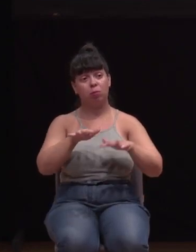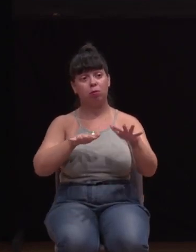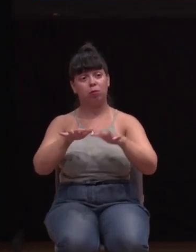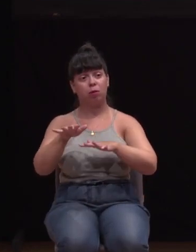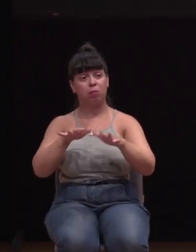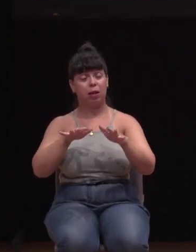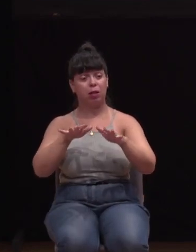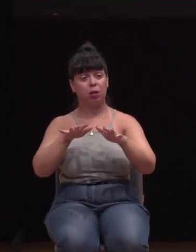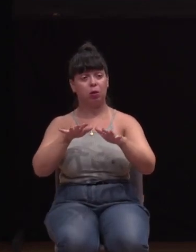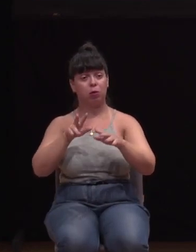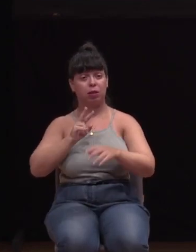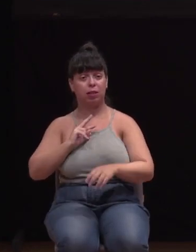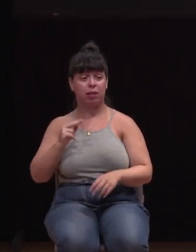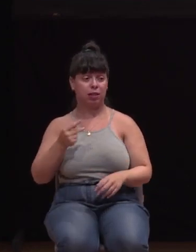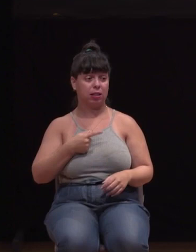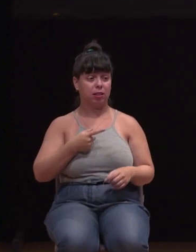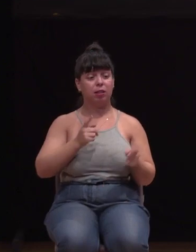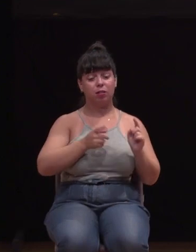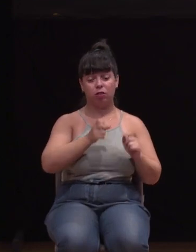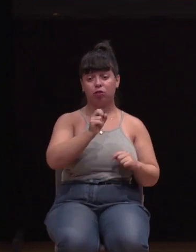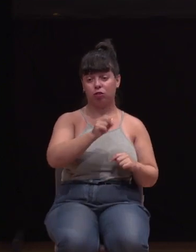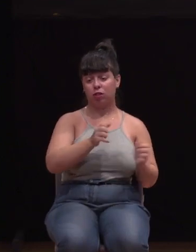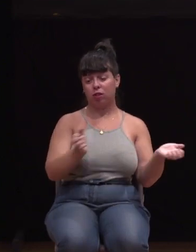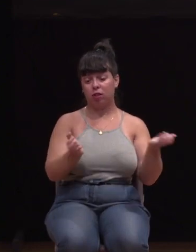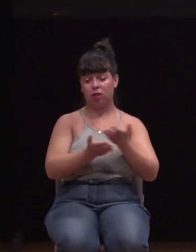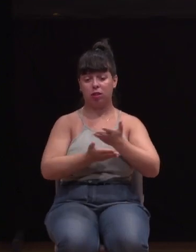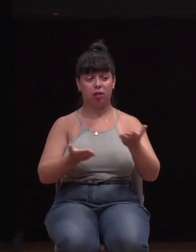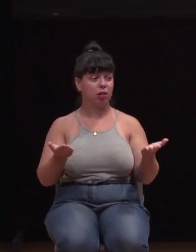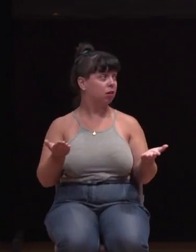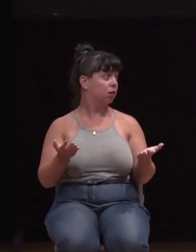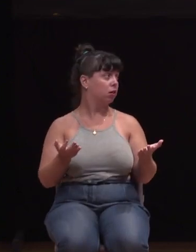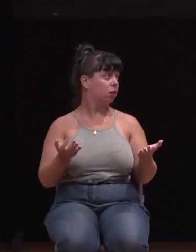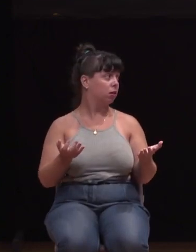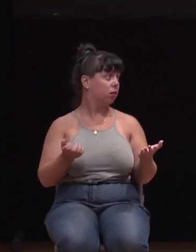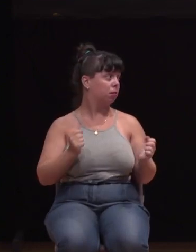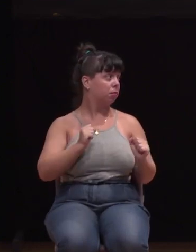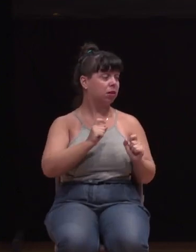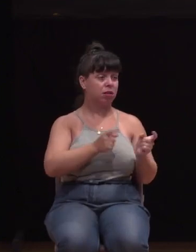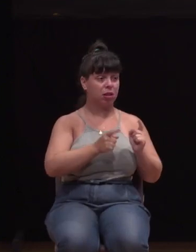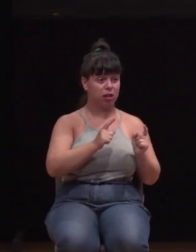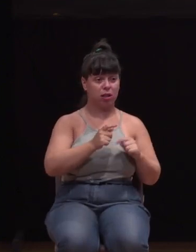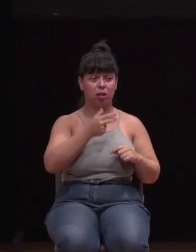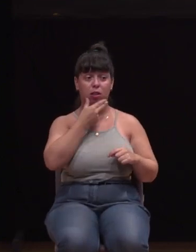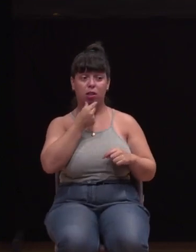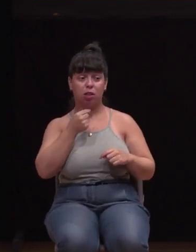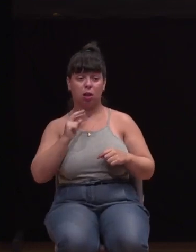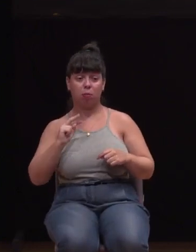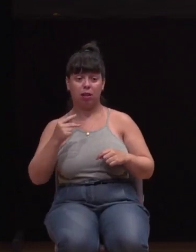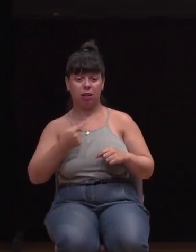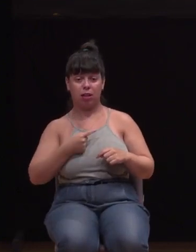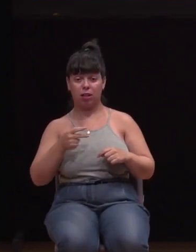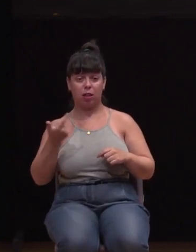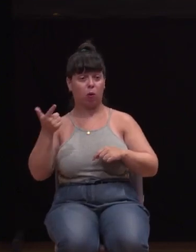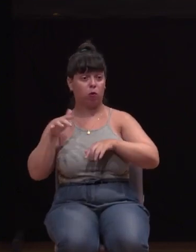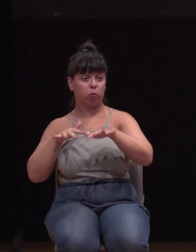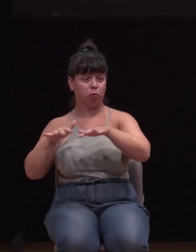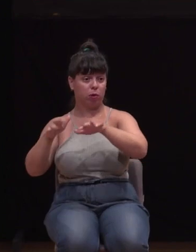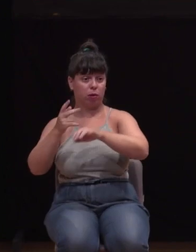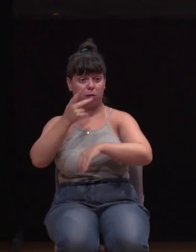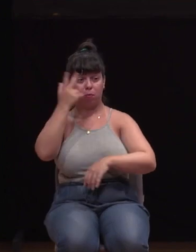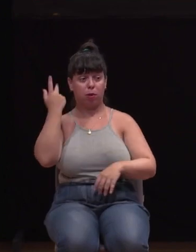bom, as travestis estão dialogando, mas, assim, o movimento de travestis não é o movimento de homens trans. Aí a gente estaria falando do movimento de pessoas